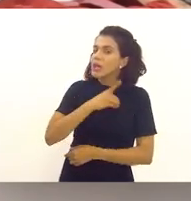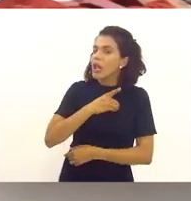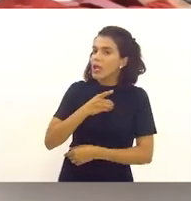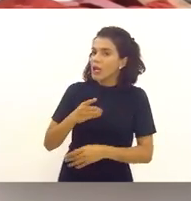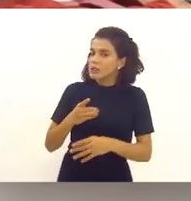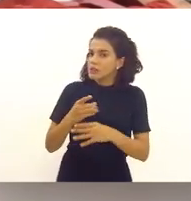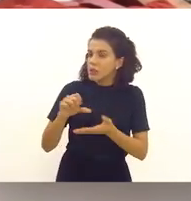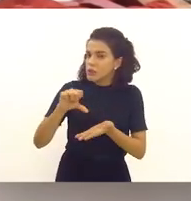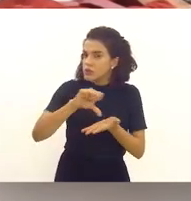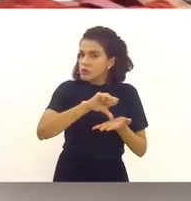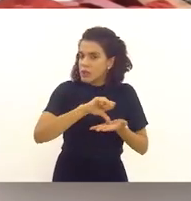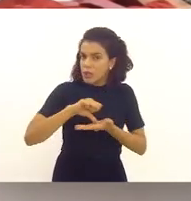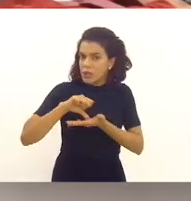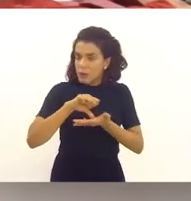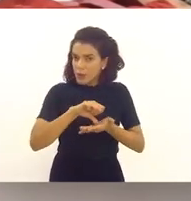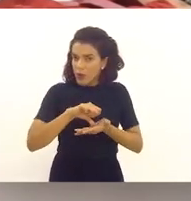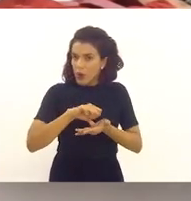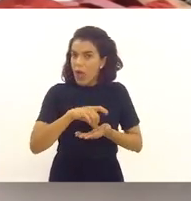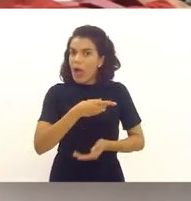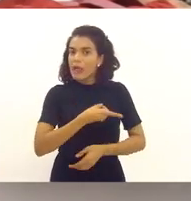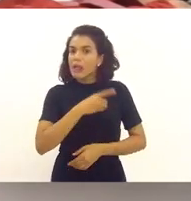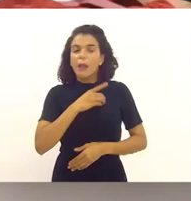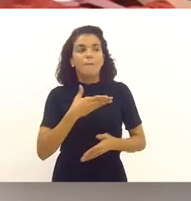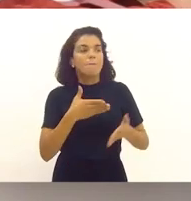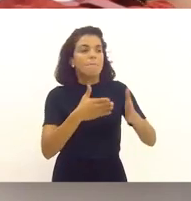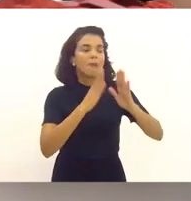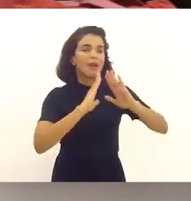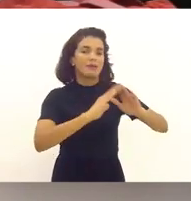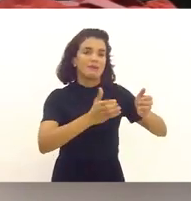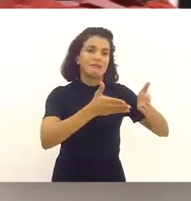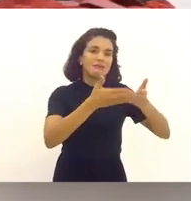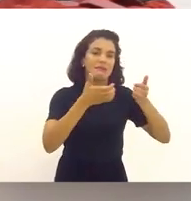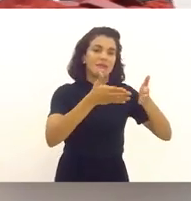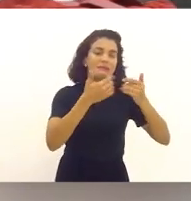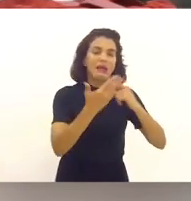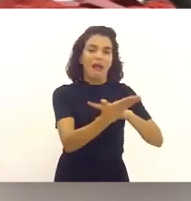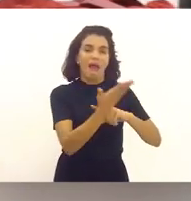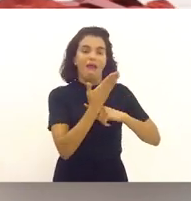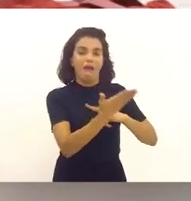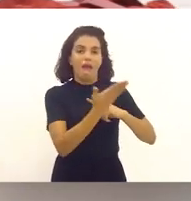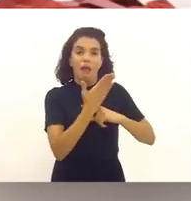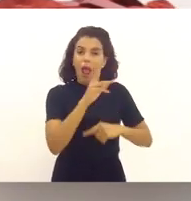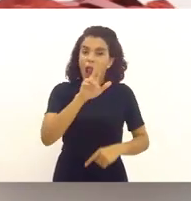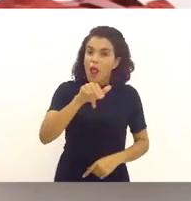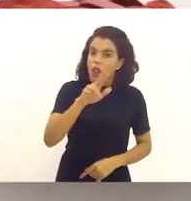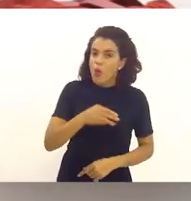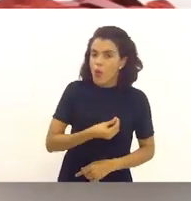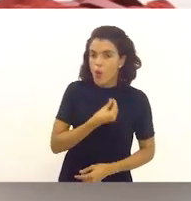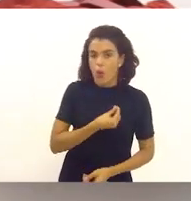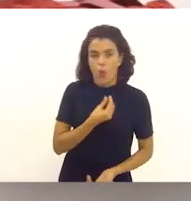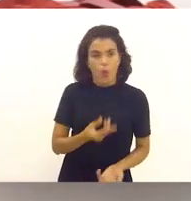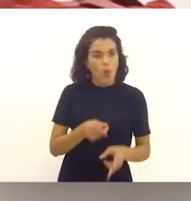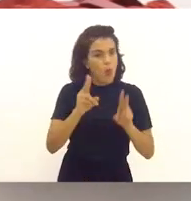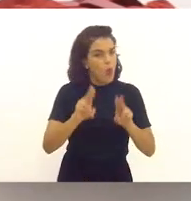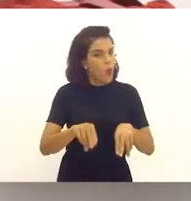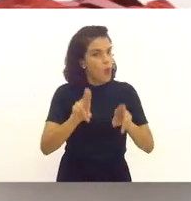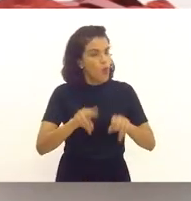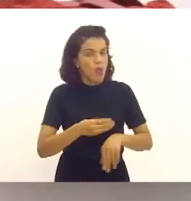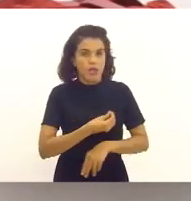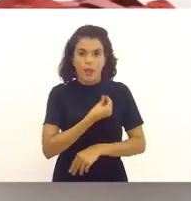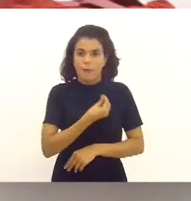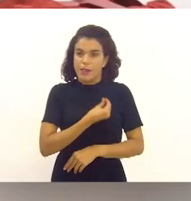que as delegadas a gente vítimas pede a assistência da delegada atendimento e a delegada nunca está no no seu